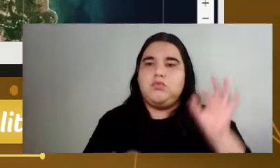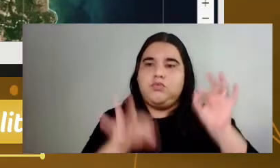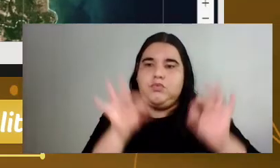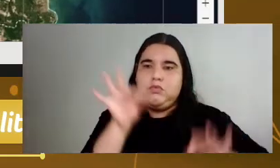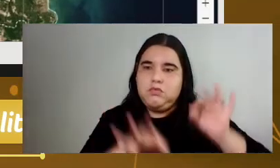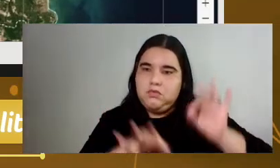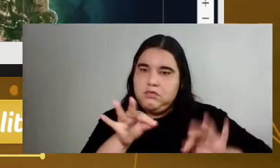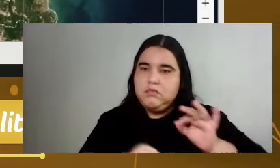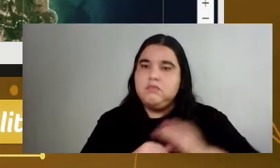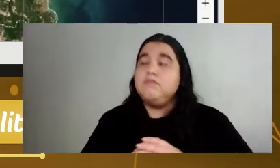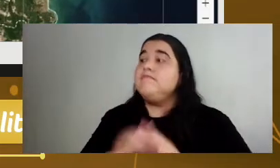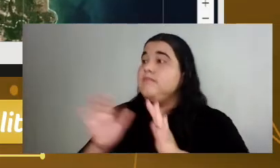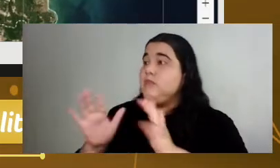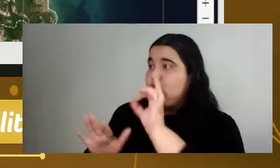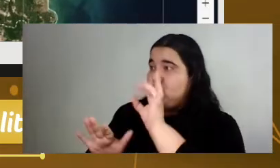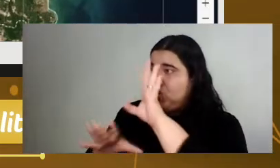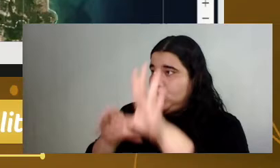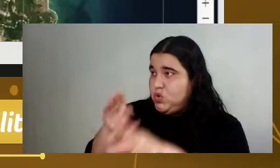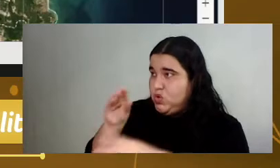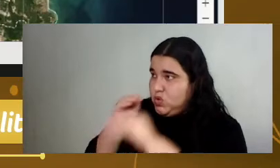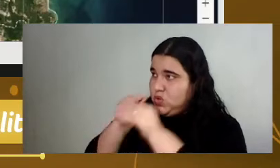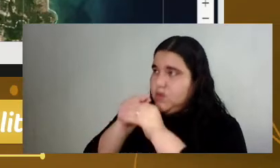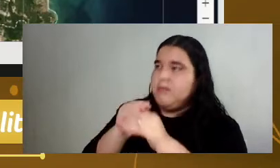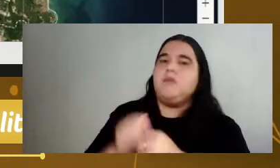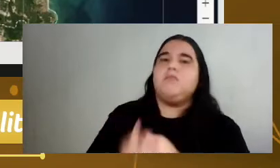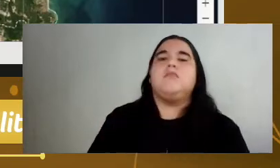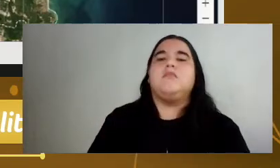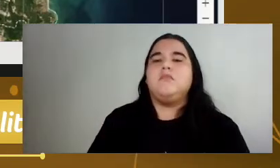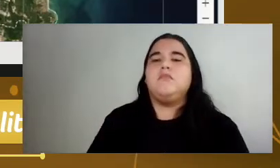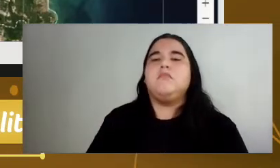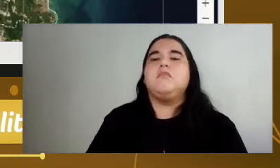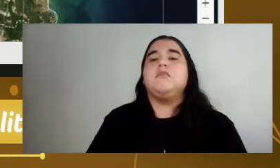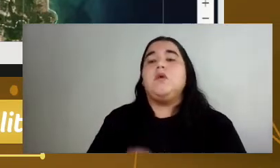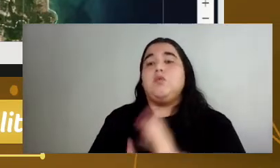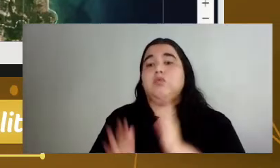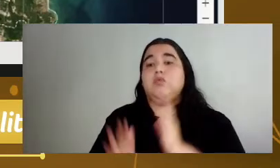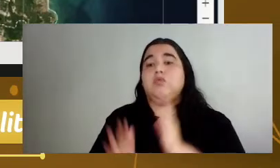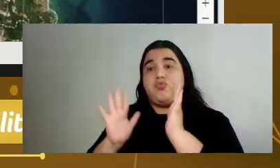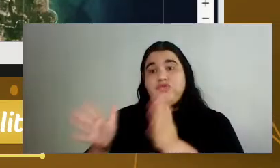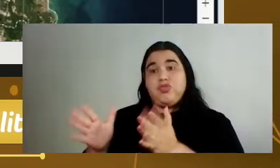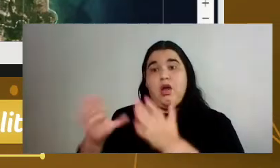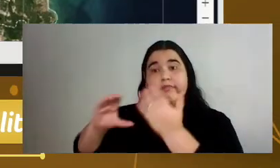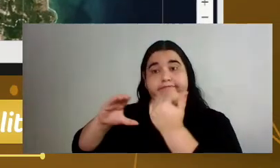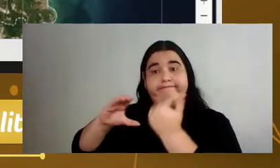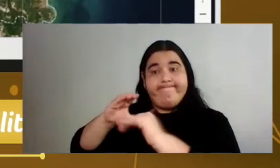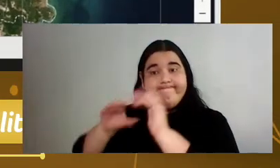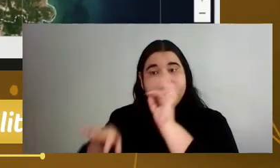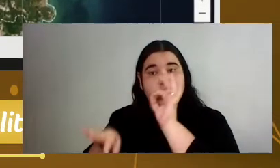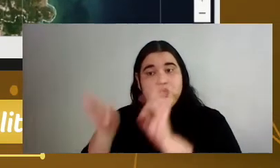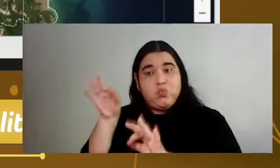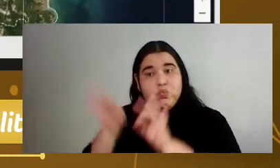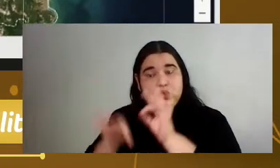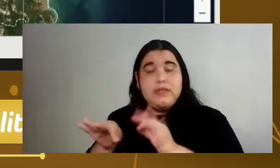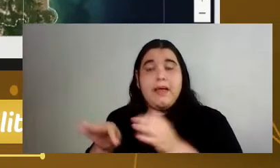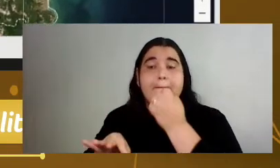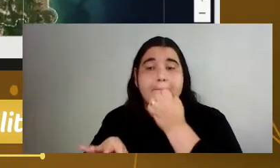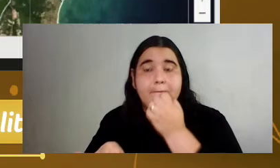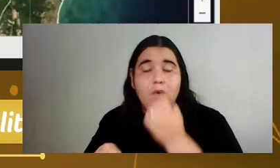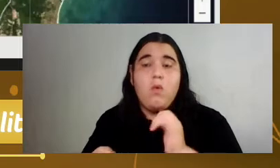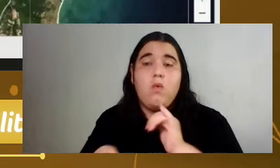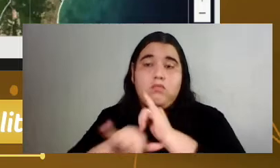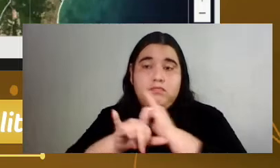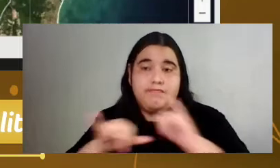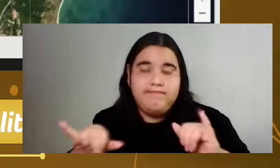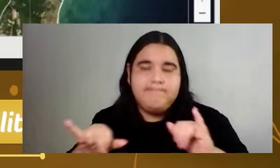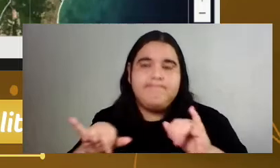Assim, só para complementar, né? Então, quando vai ter tramitado ao jurídico, pessoal, é bom que a gente esclareça a vocês que a gente